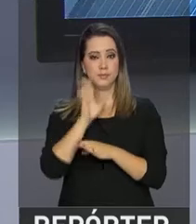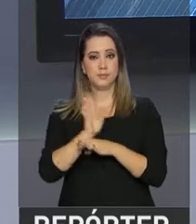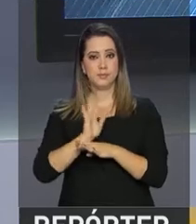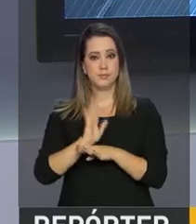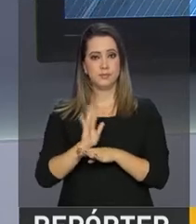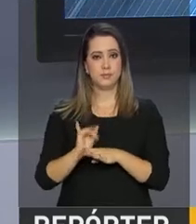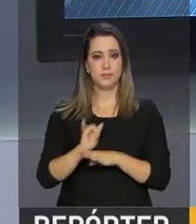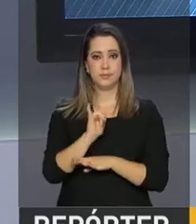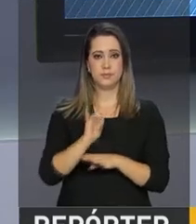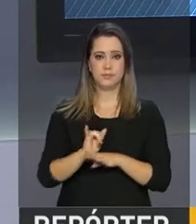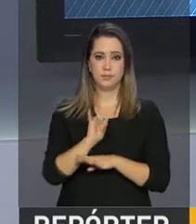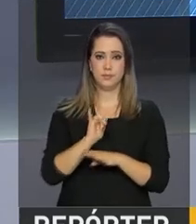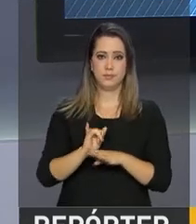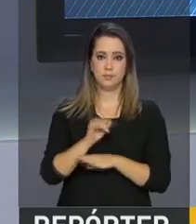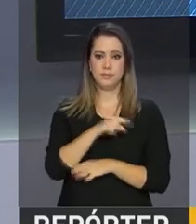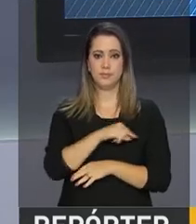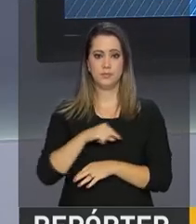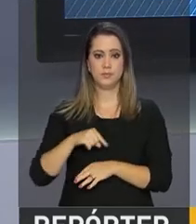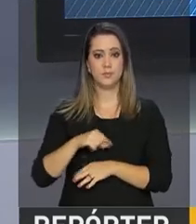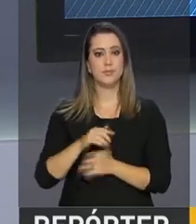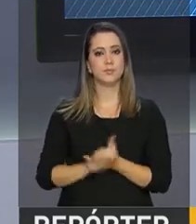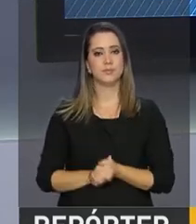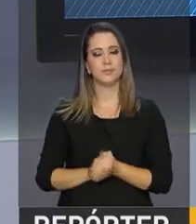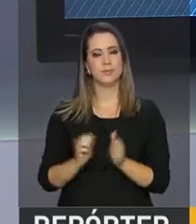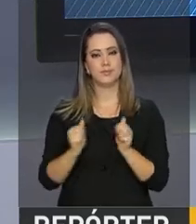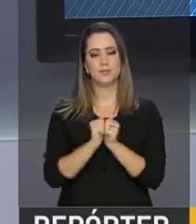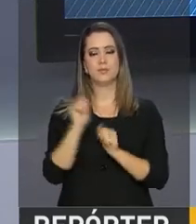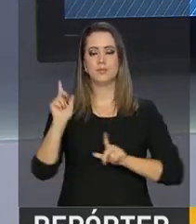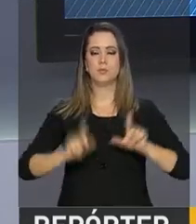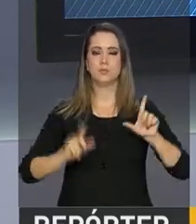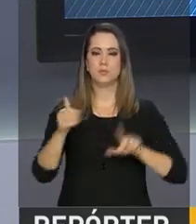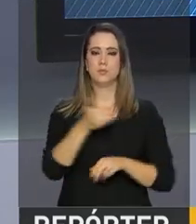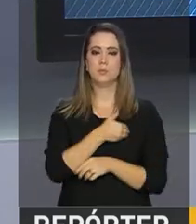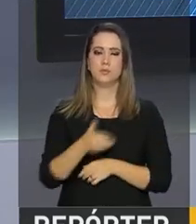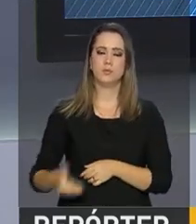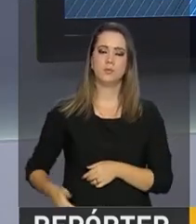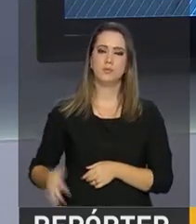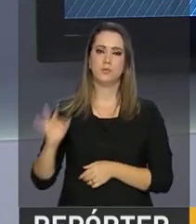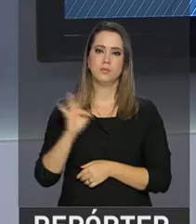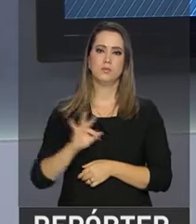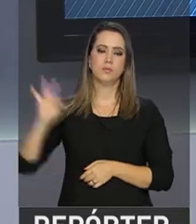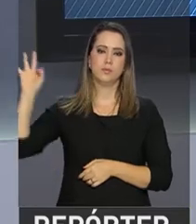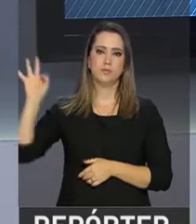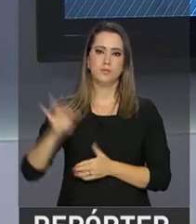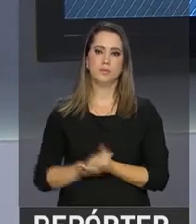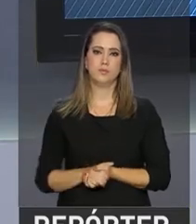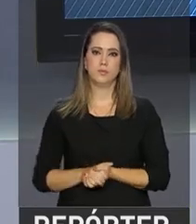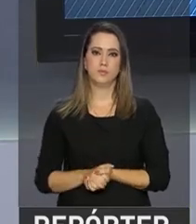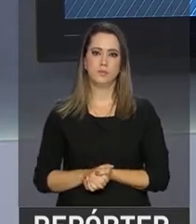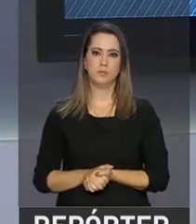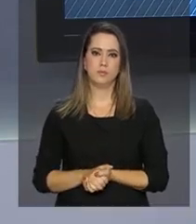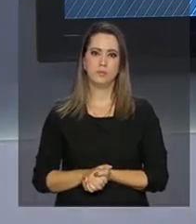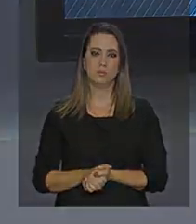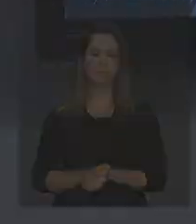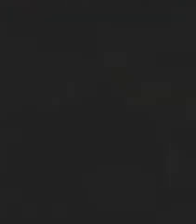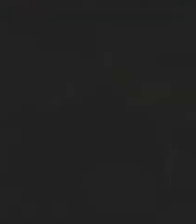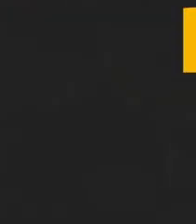você pode rever as reportagens no youtube continue com a gente aqui na nbr a tv do governo federal